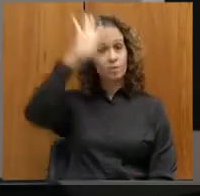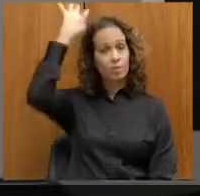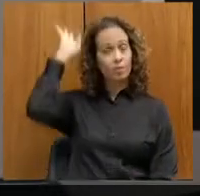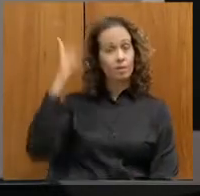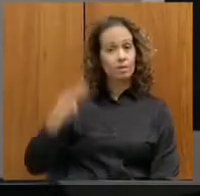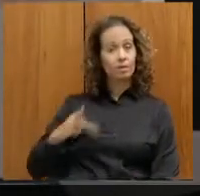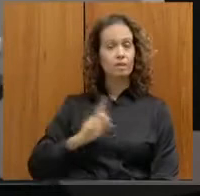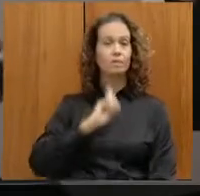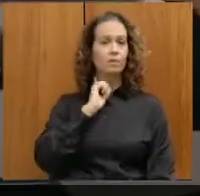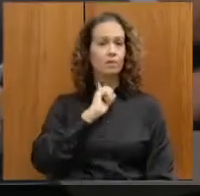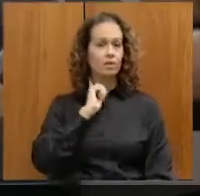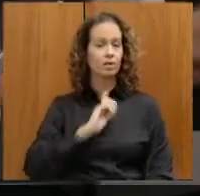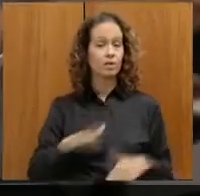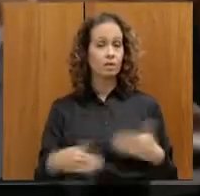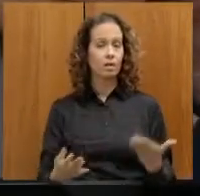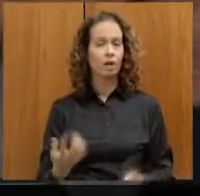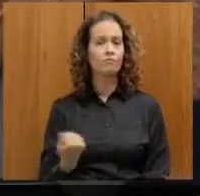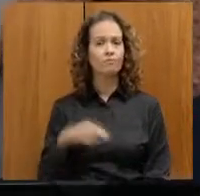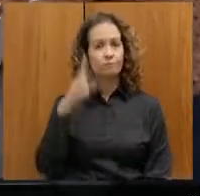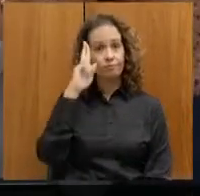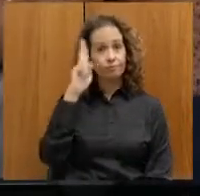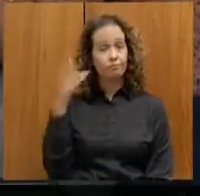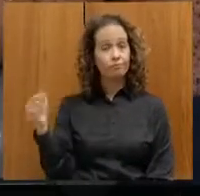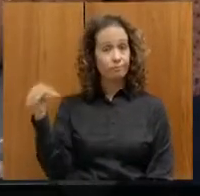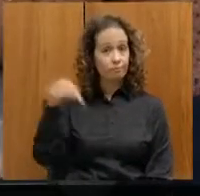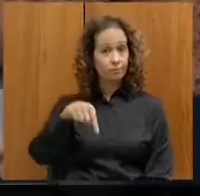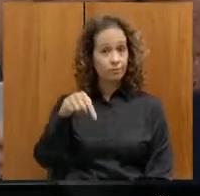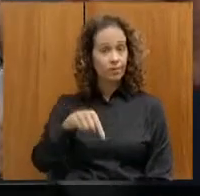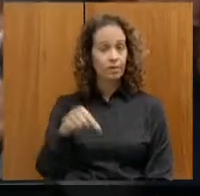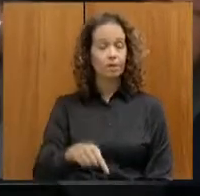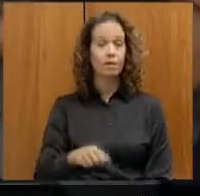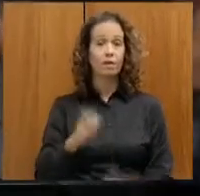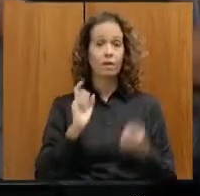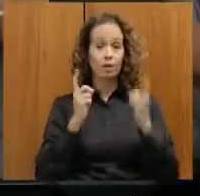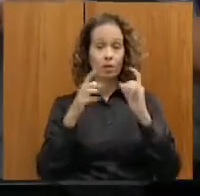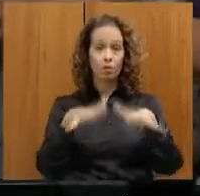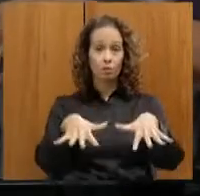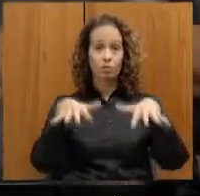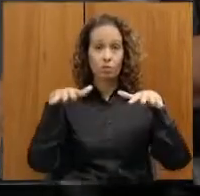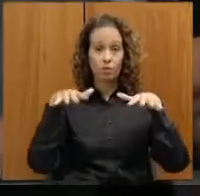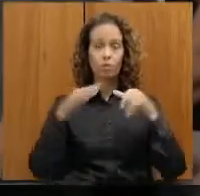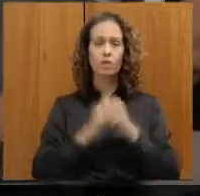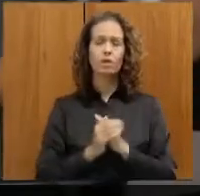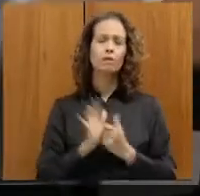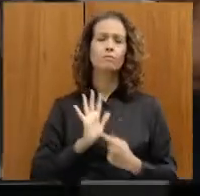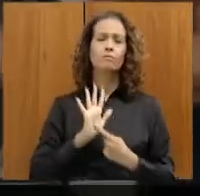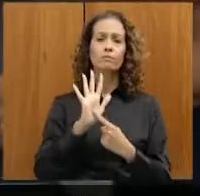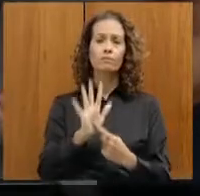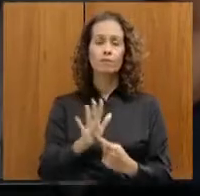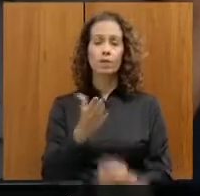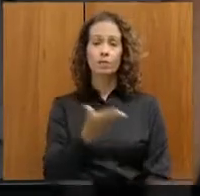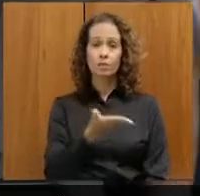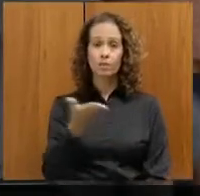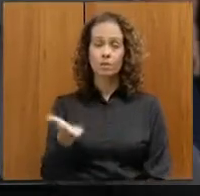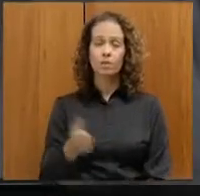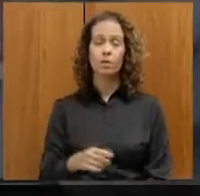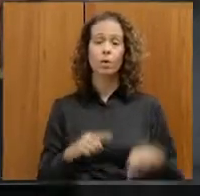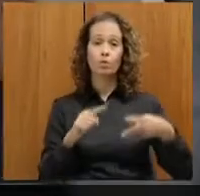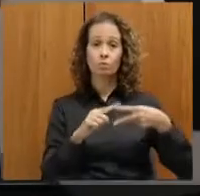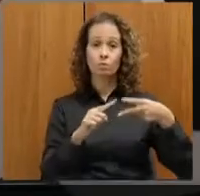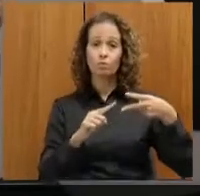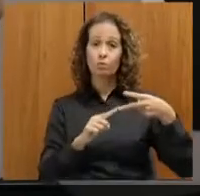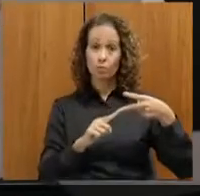senhor esteve aqui em audiência pública e eu apresentei para o senhor 22